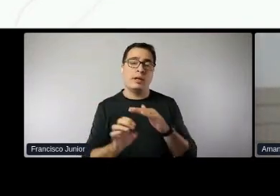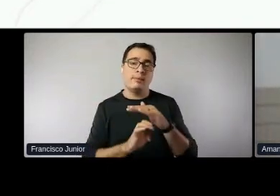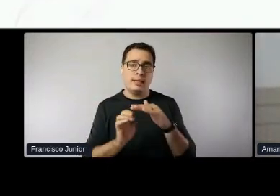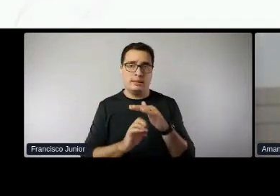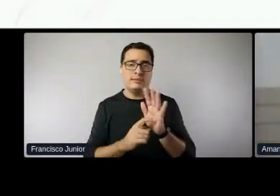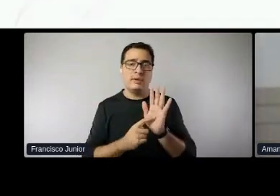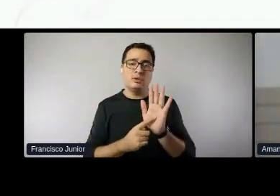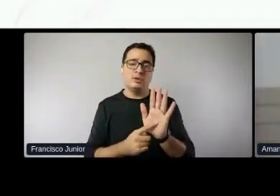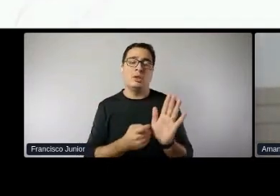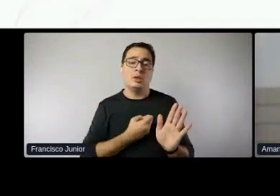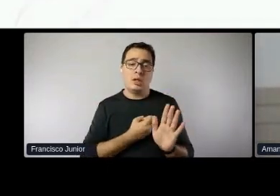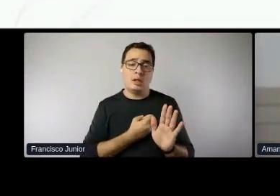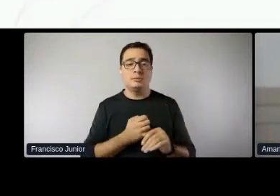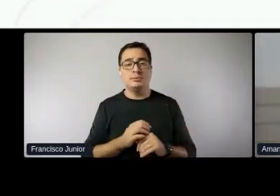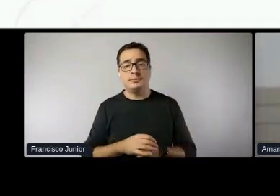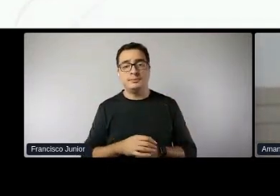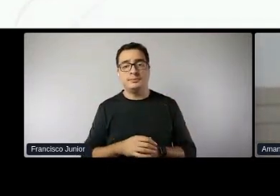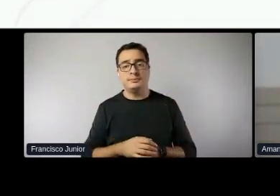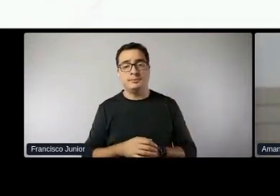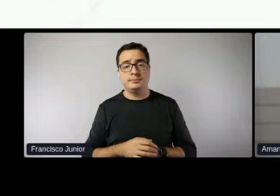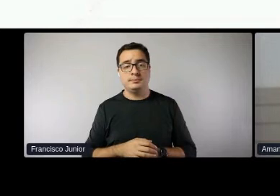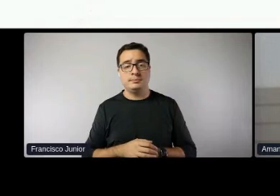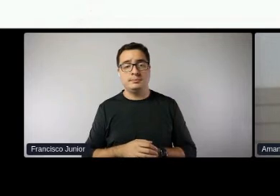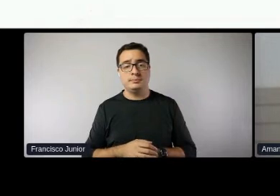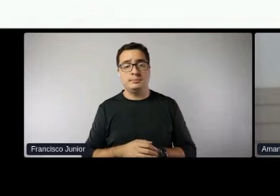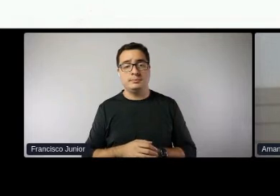vai apresentar esse dado na tela aí, igual a gente vê.